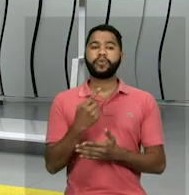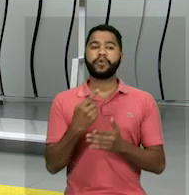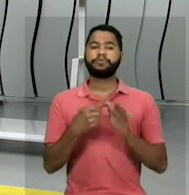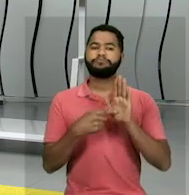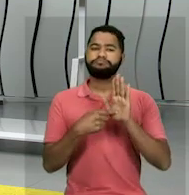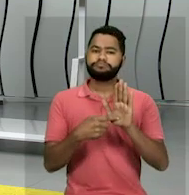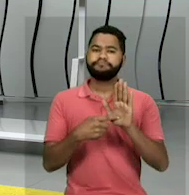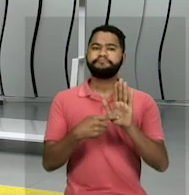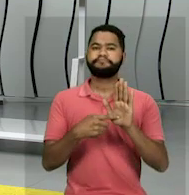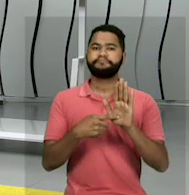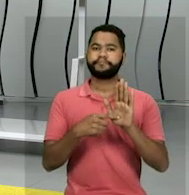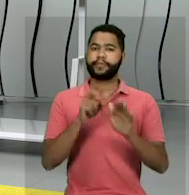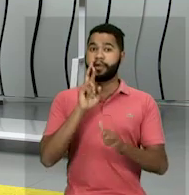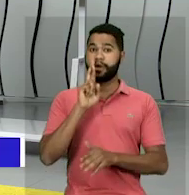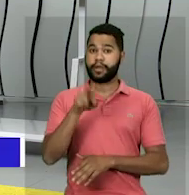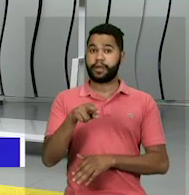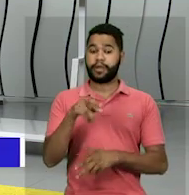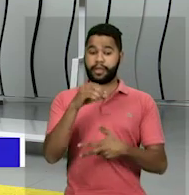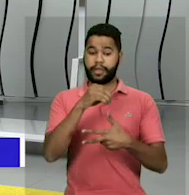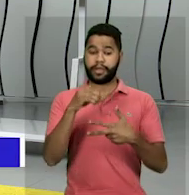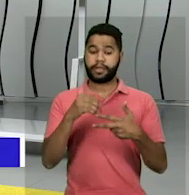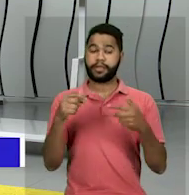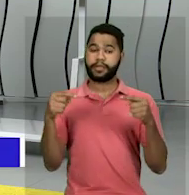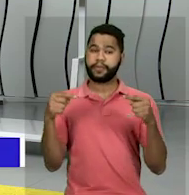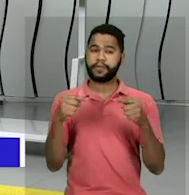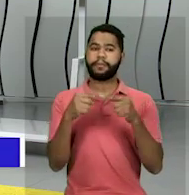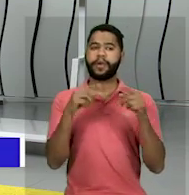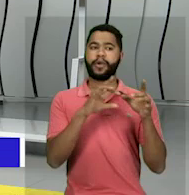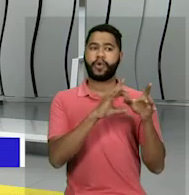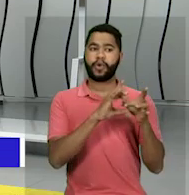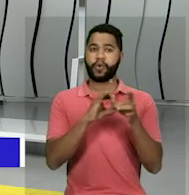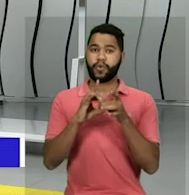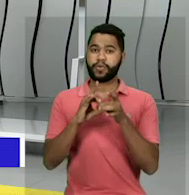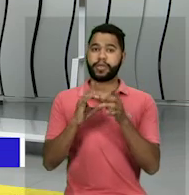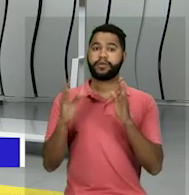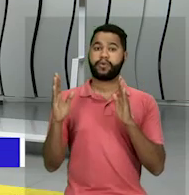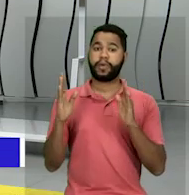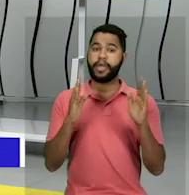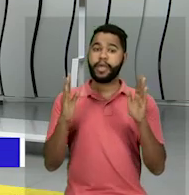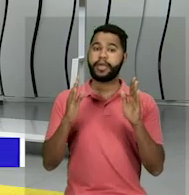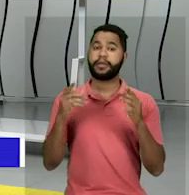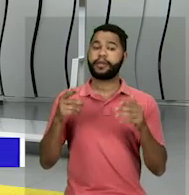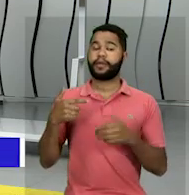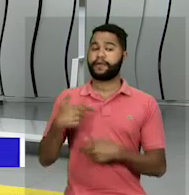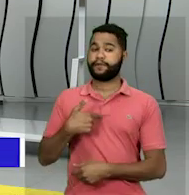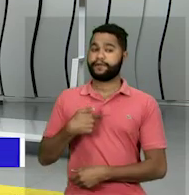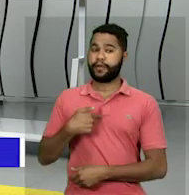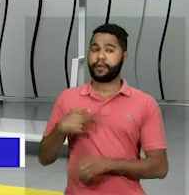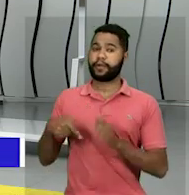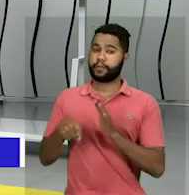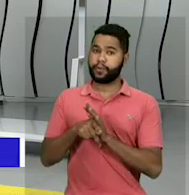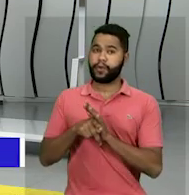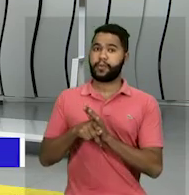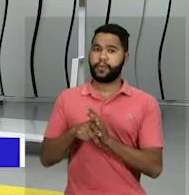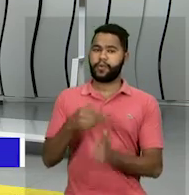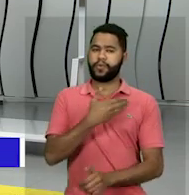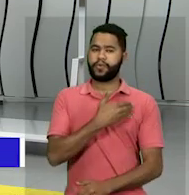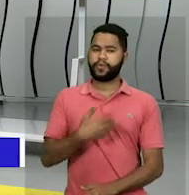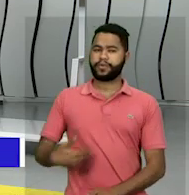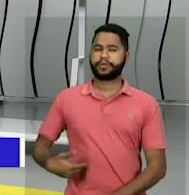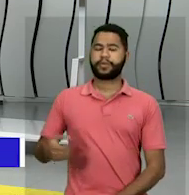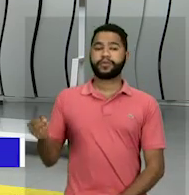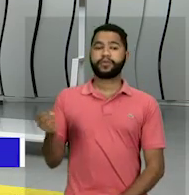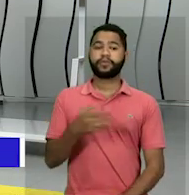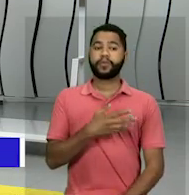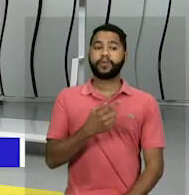resolver questões no formato Enem relacionadas ao contexto da Era Vargas, com ênfase no Estado Novo, a terceira e